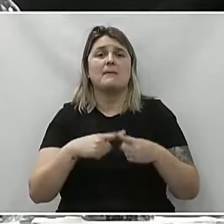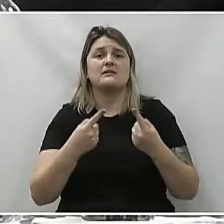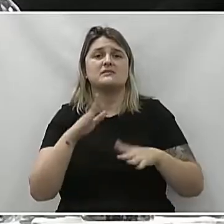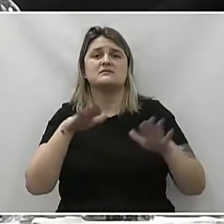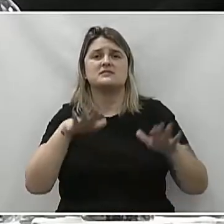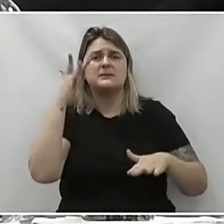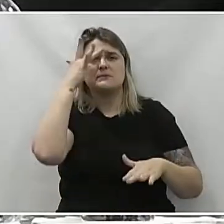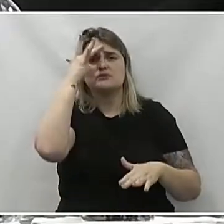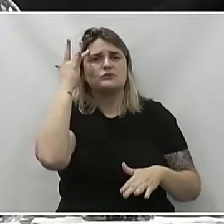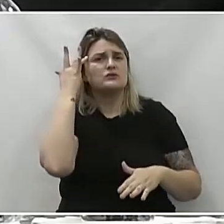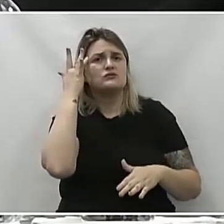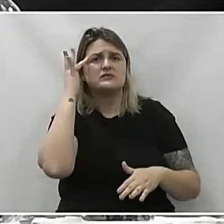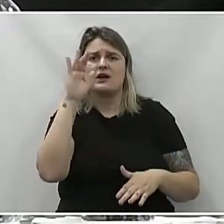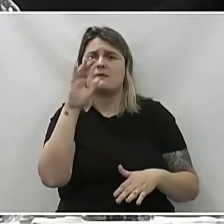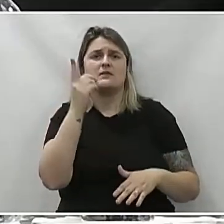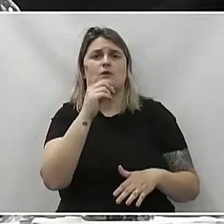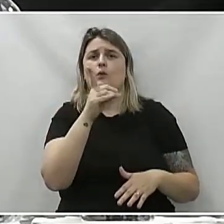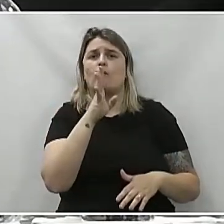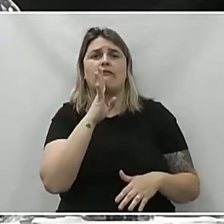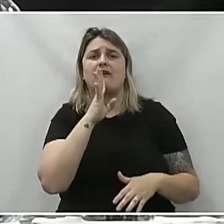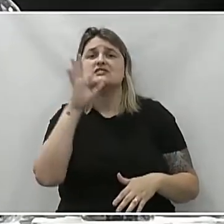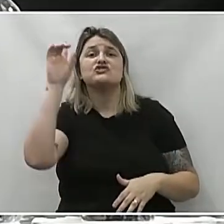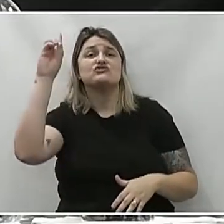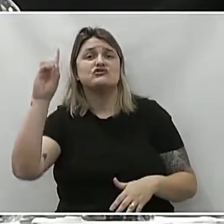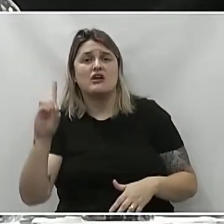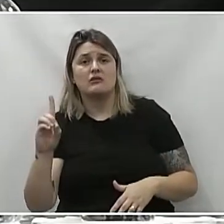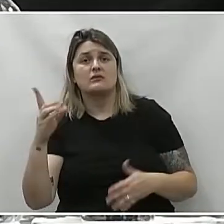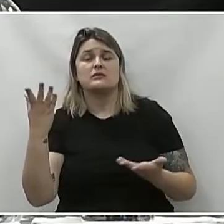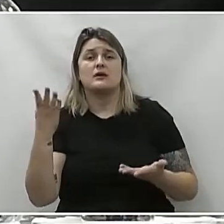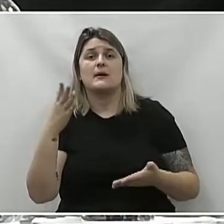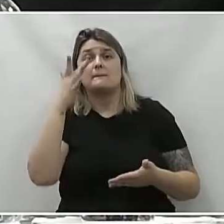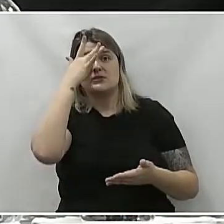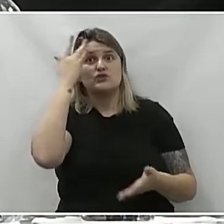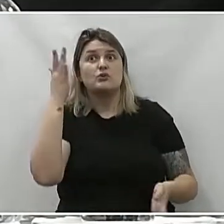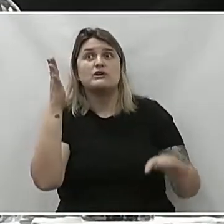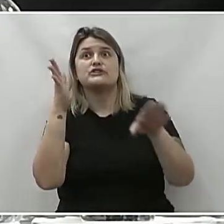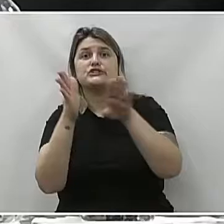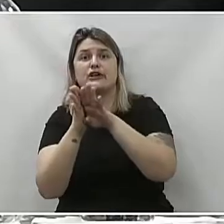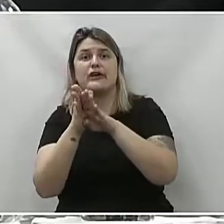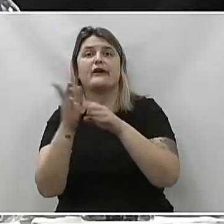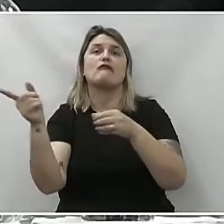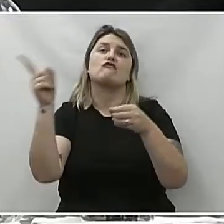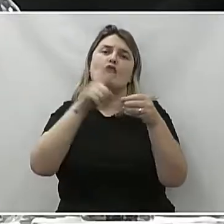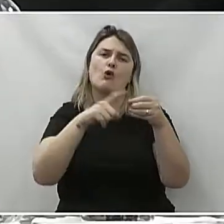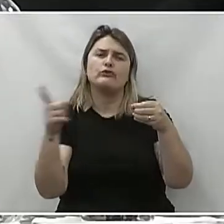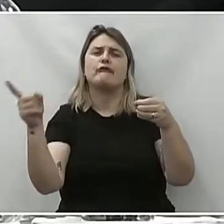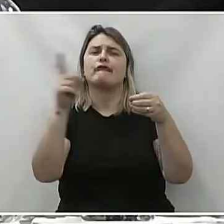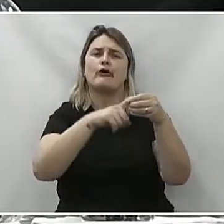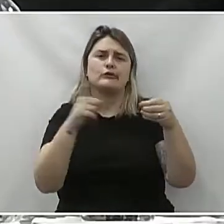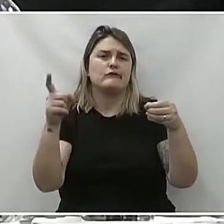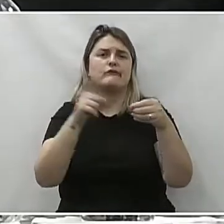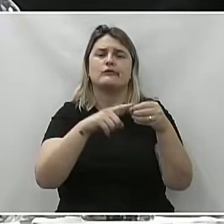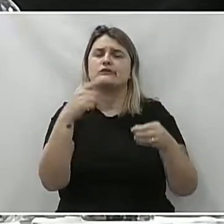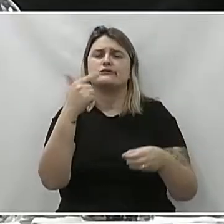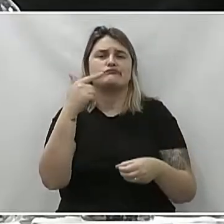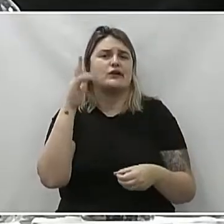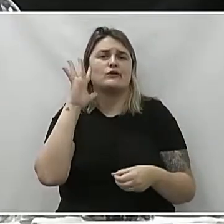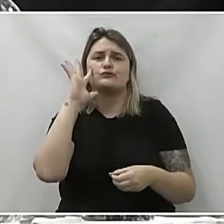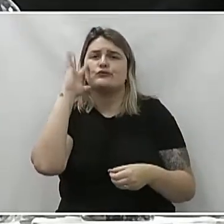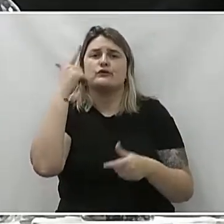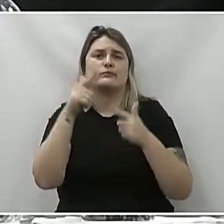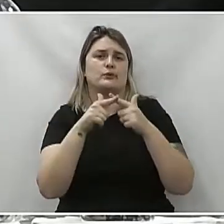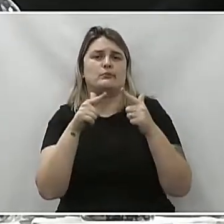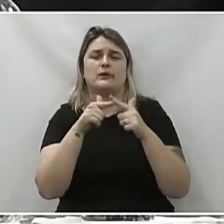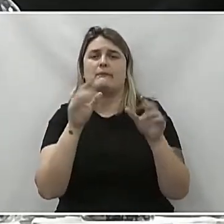muitas pessoas não sabem seus direitos, chegam lá e acabam voltando inúmeras vezes e não tendo